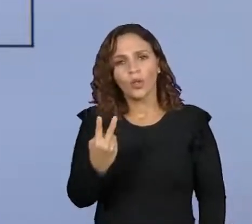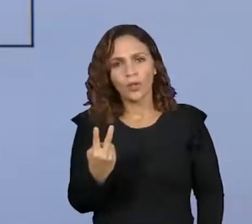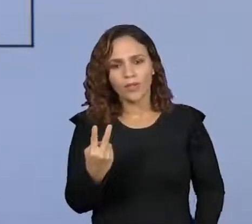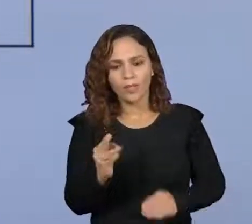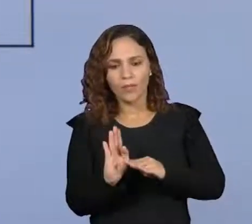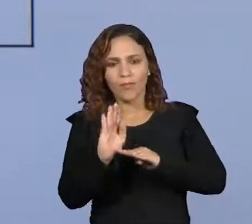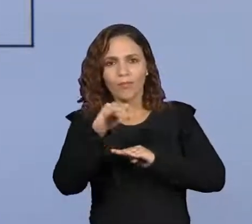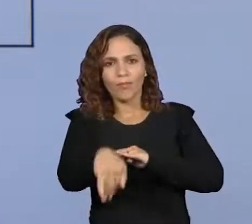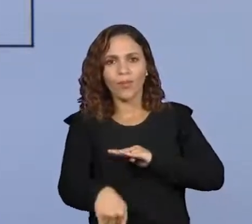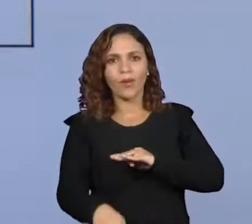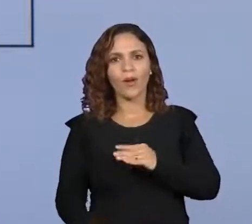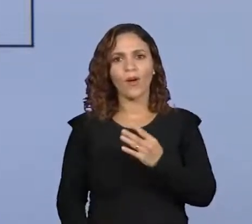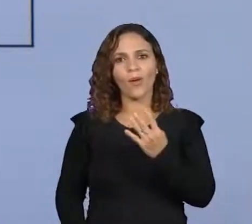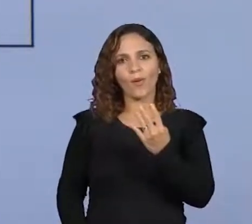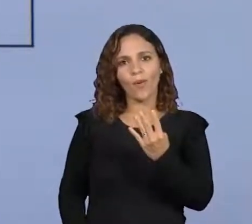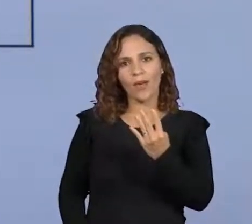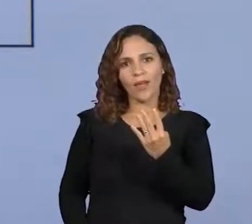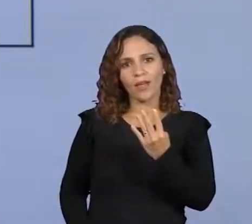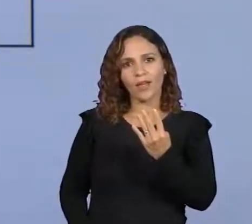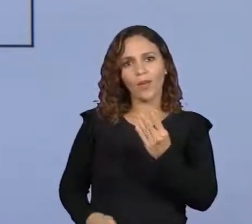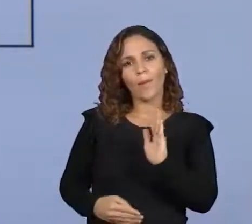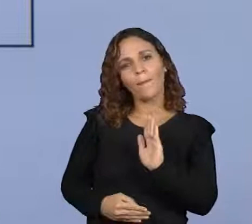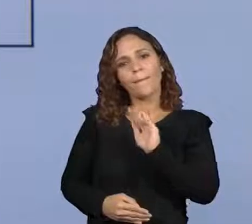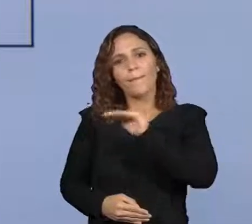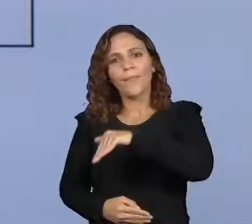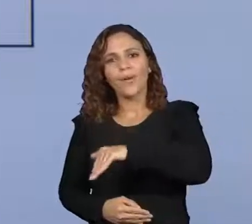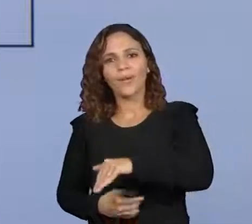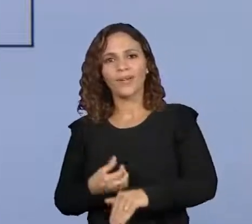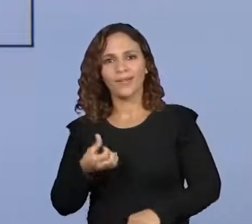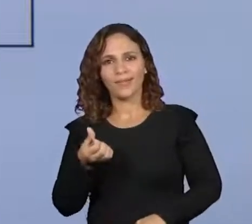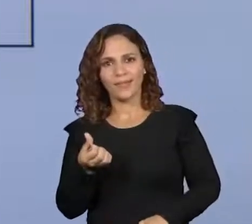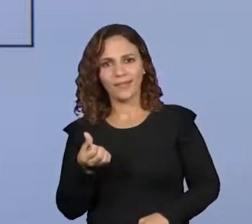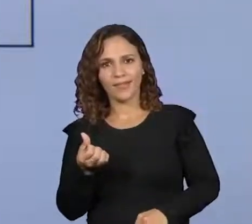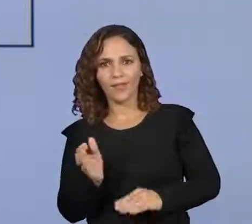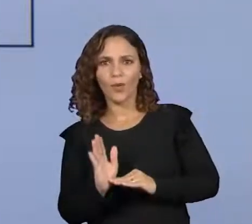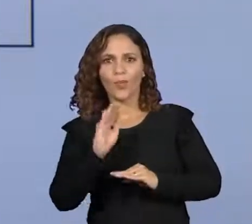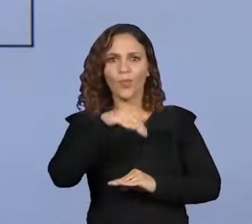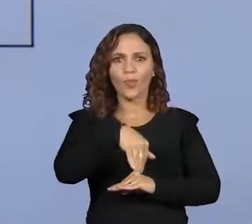4, aumentou 2. Do 4 para o